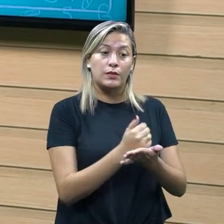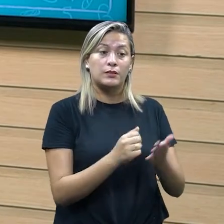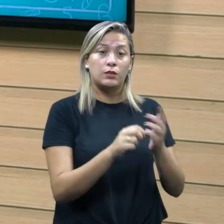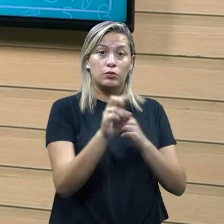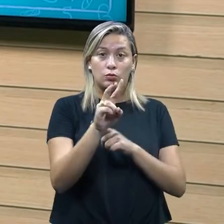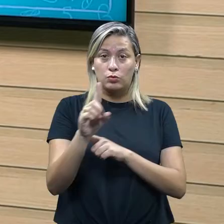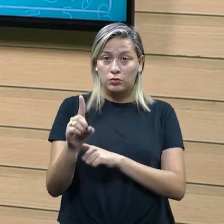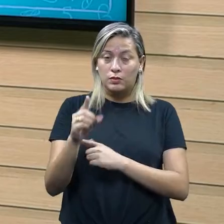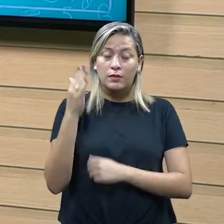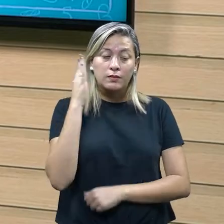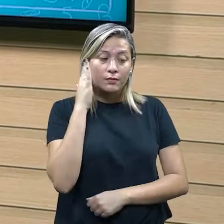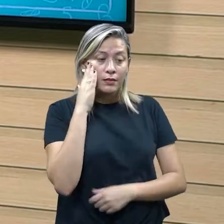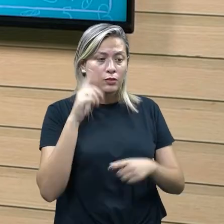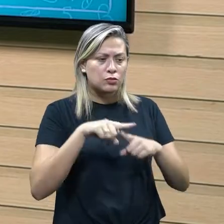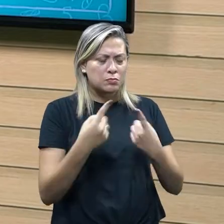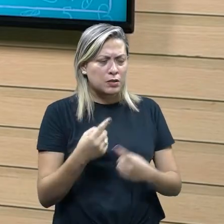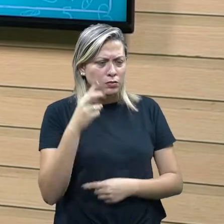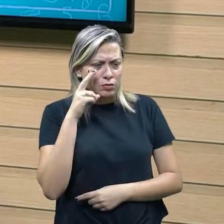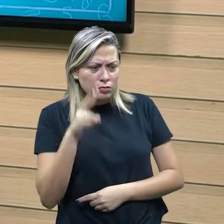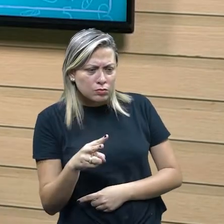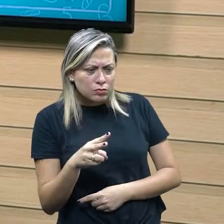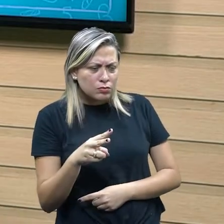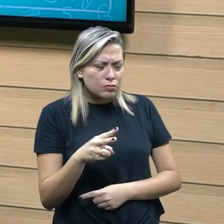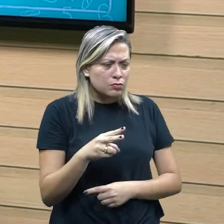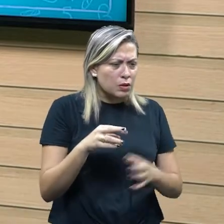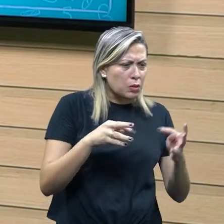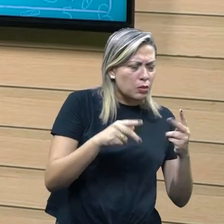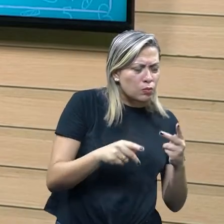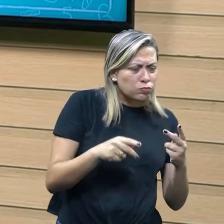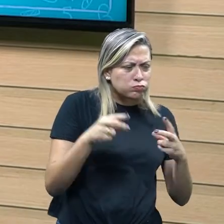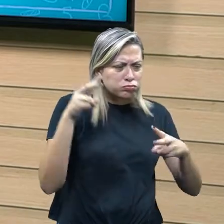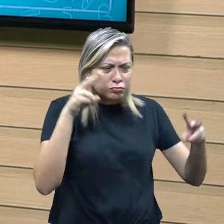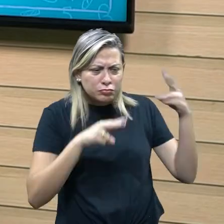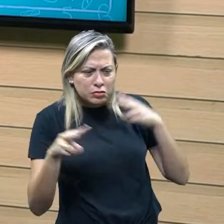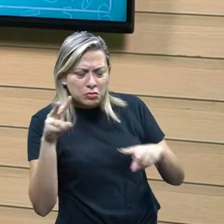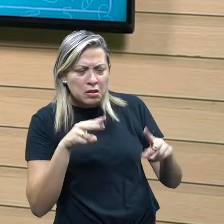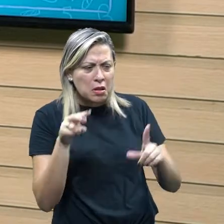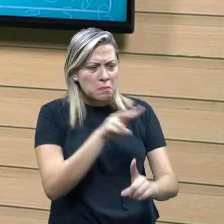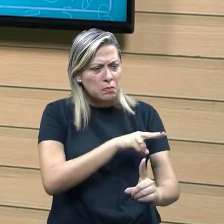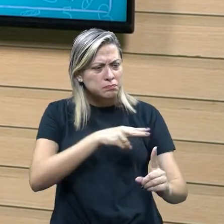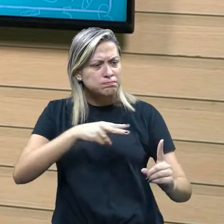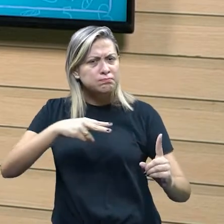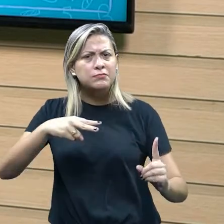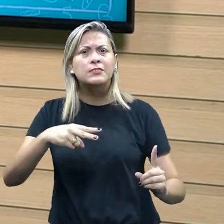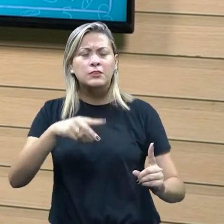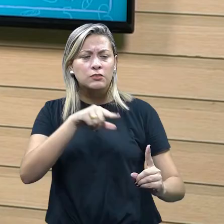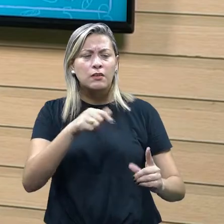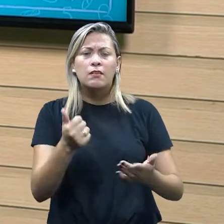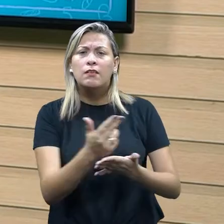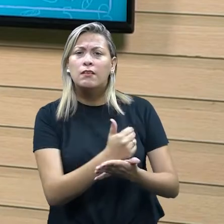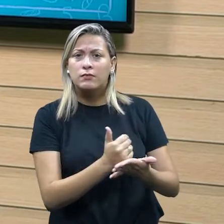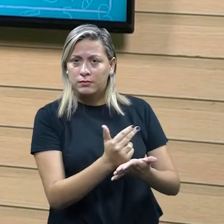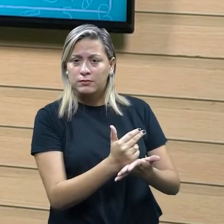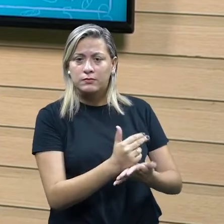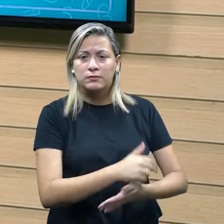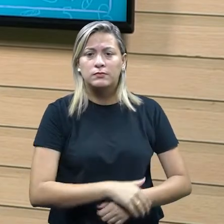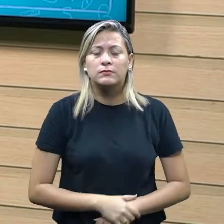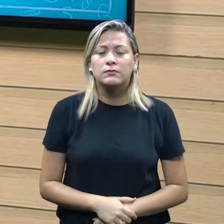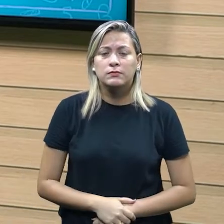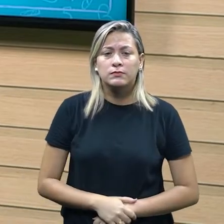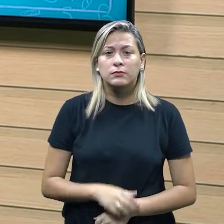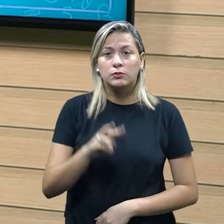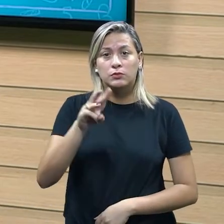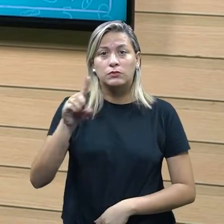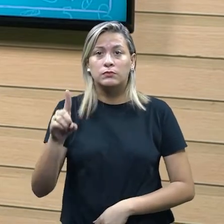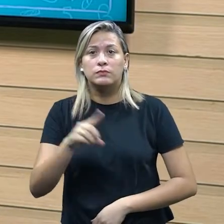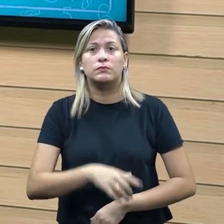mas quando você consegue ver a lateral, você consegue ter vistas por outros ângulos que o desenho 3D te permite,